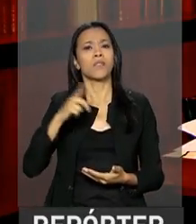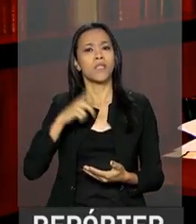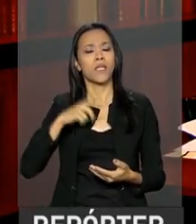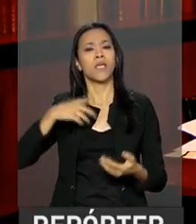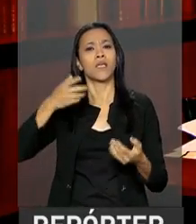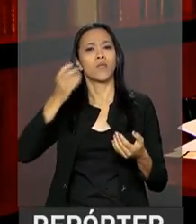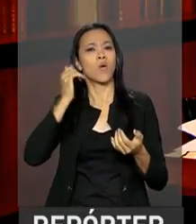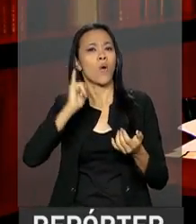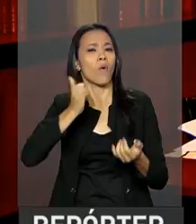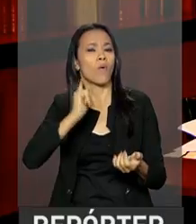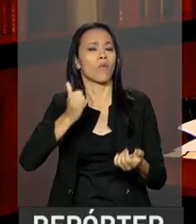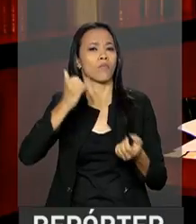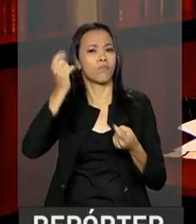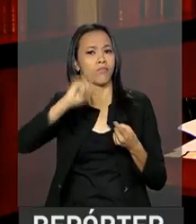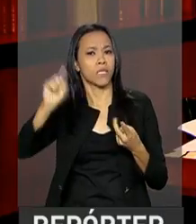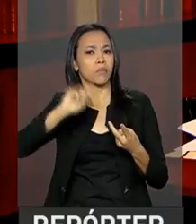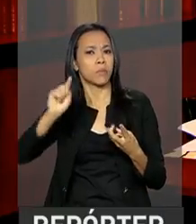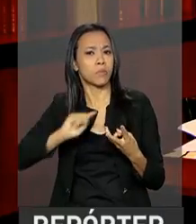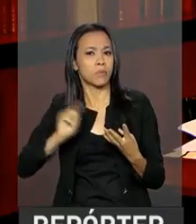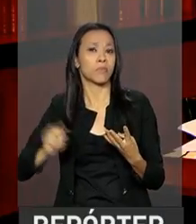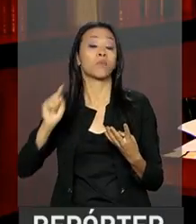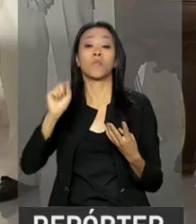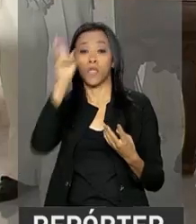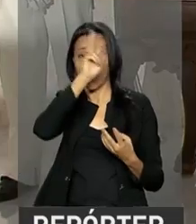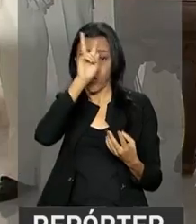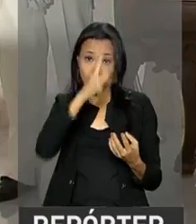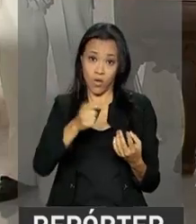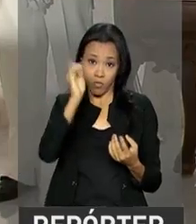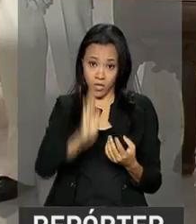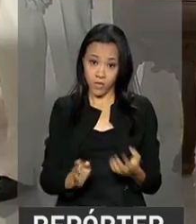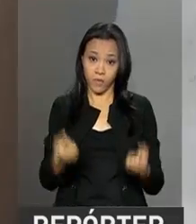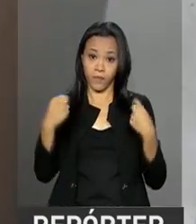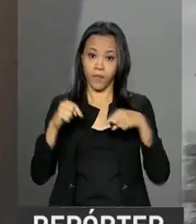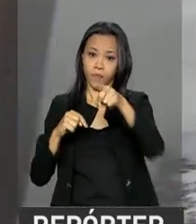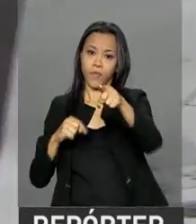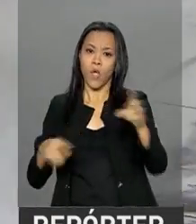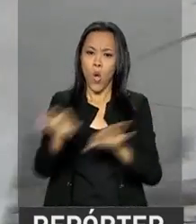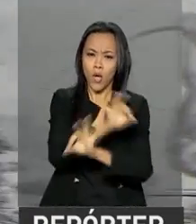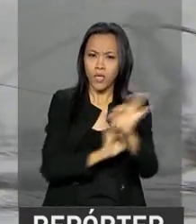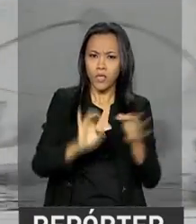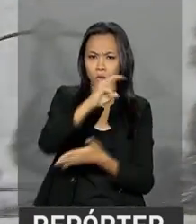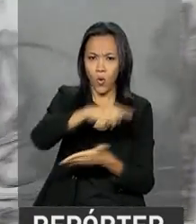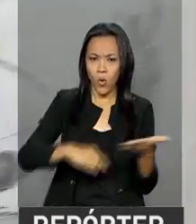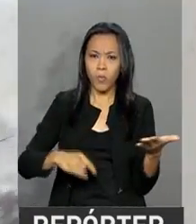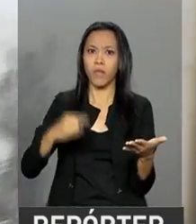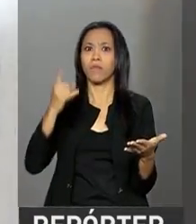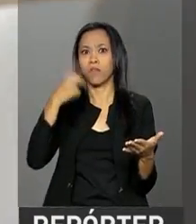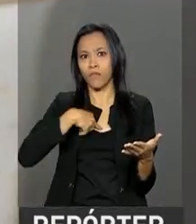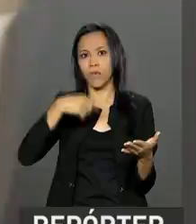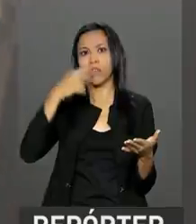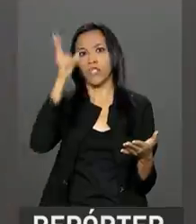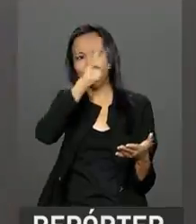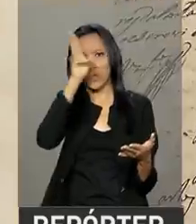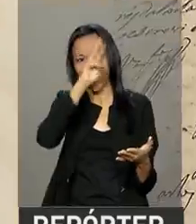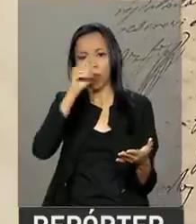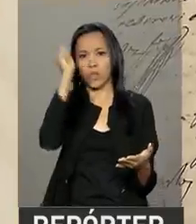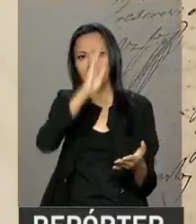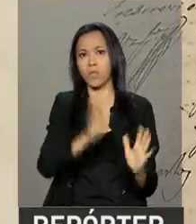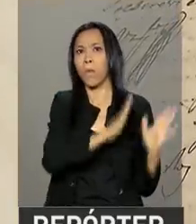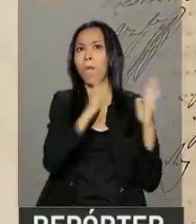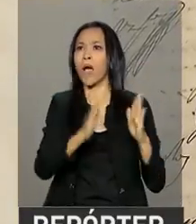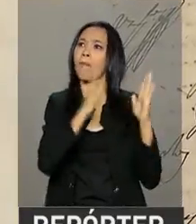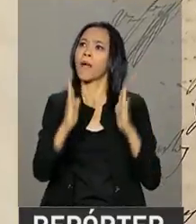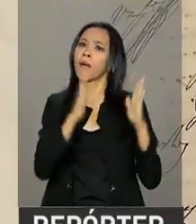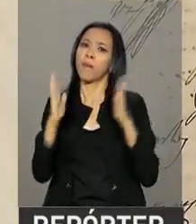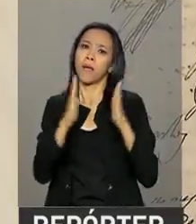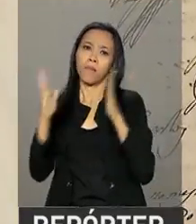histórica também é sensacional da nossa história reunir documentos que contam momentos decisivos da nossa história no Palácio do